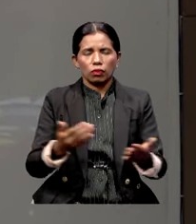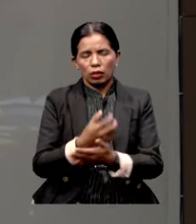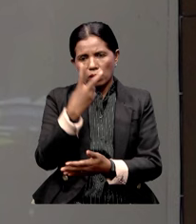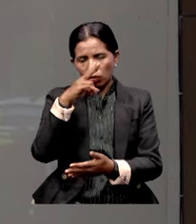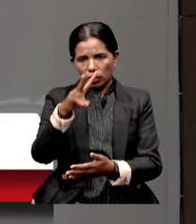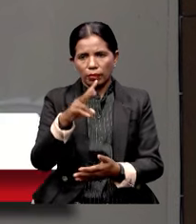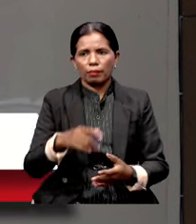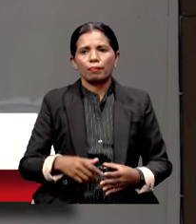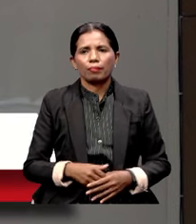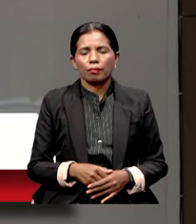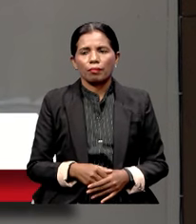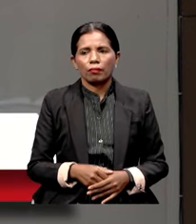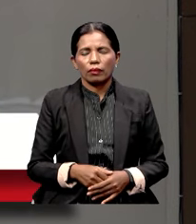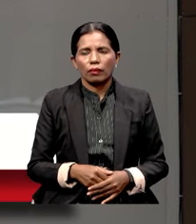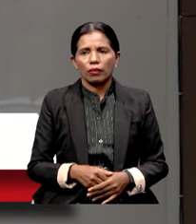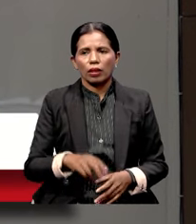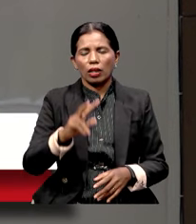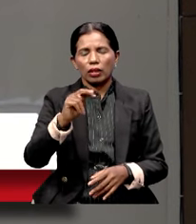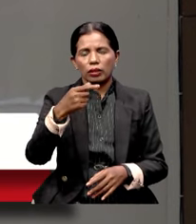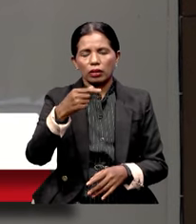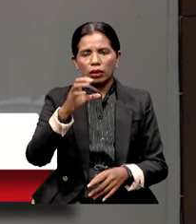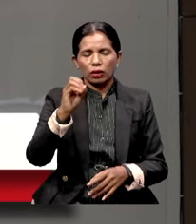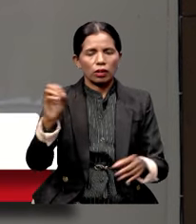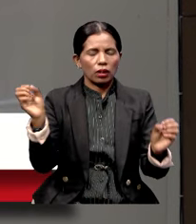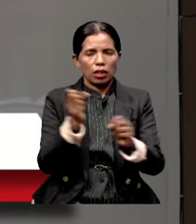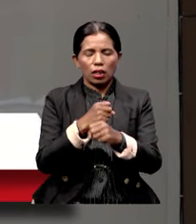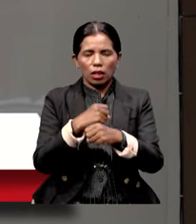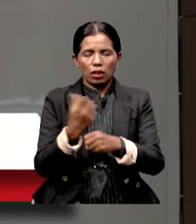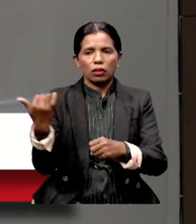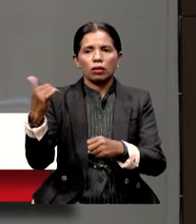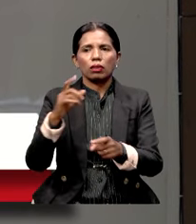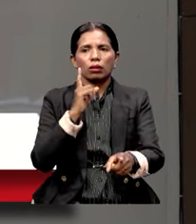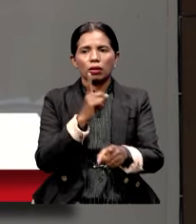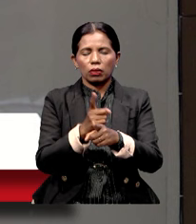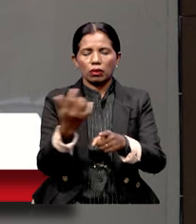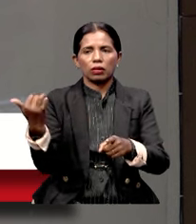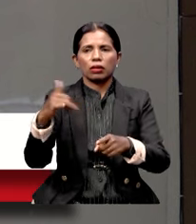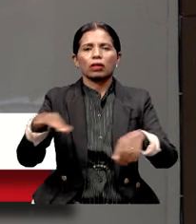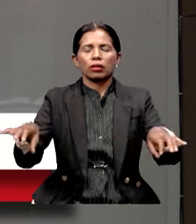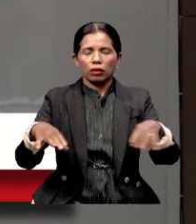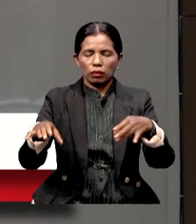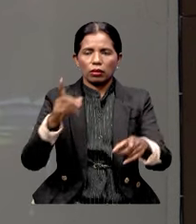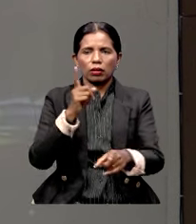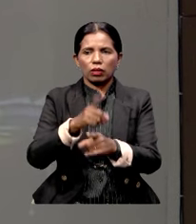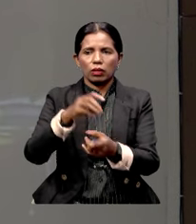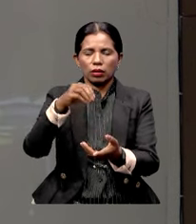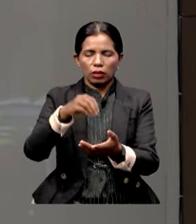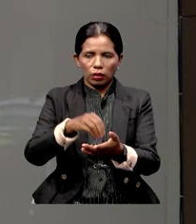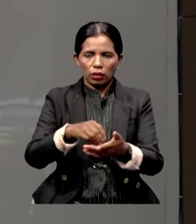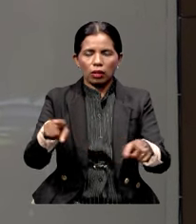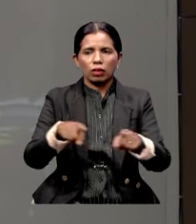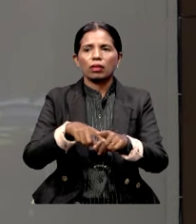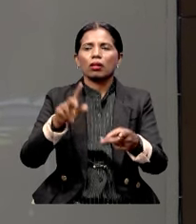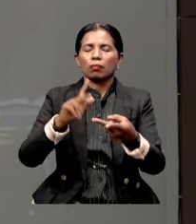acompanha, em dia o sir la hala o los nene papel anexar órgão nebe atu merece sair